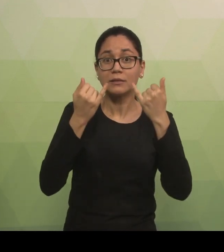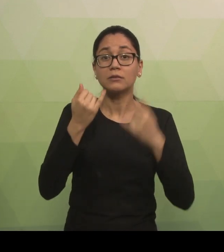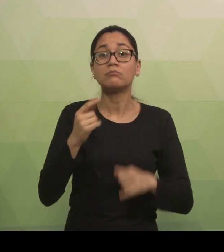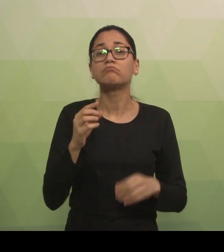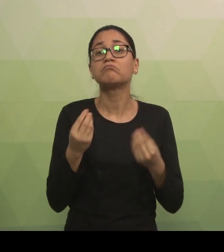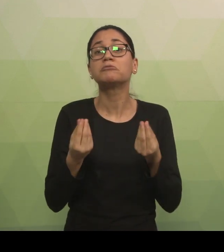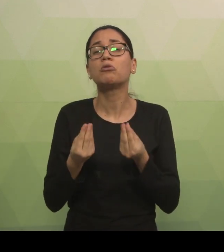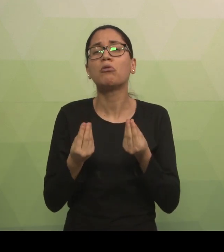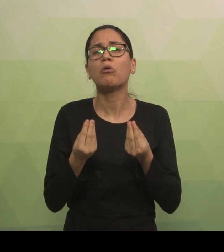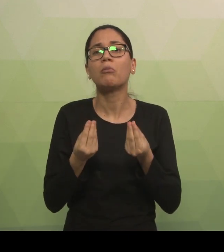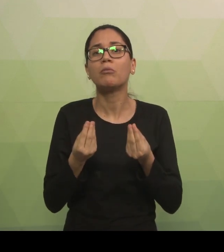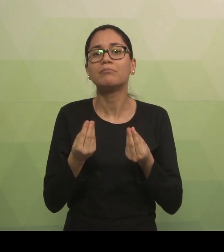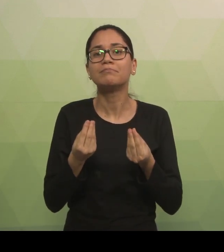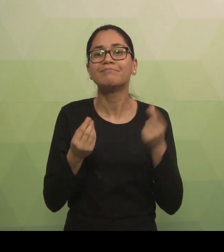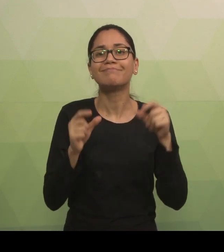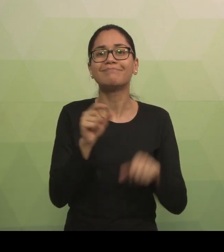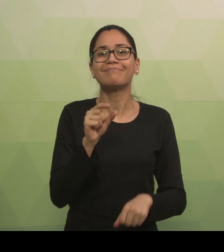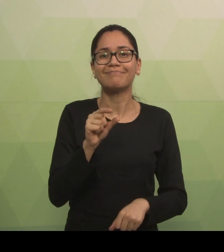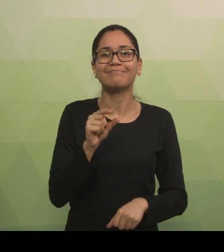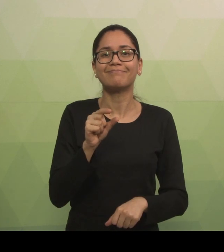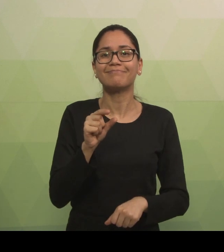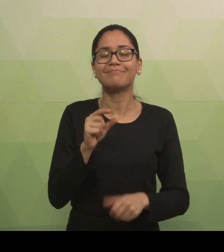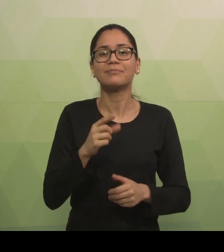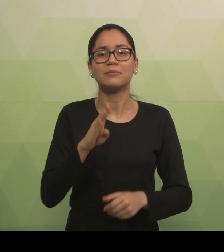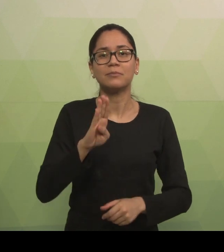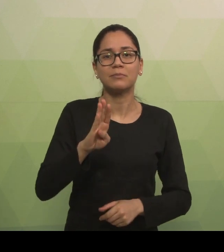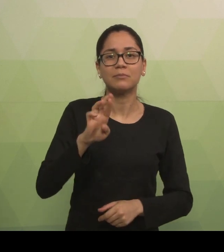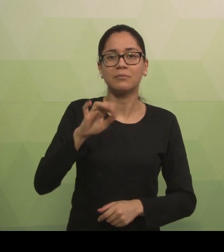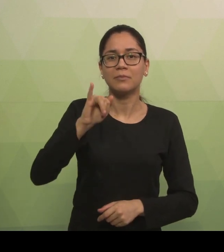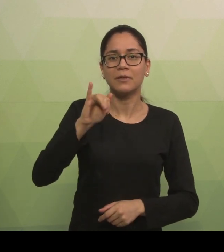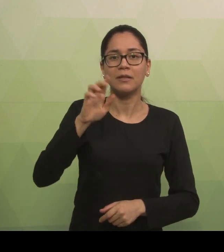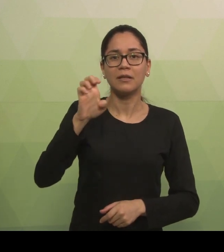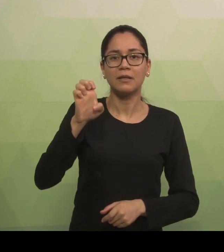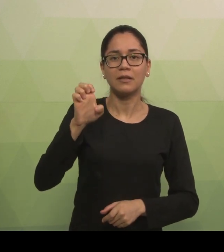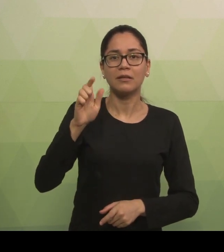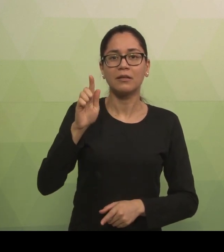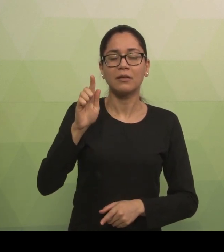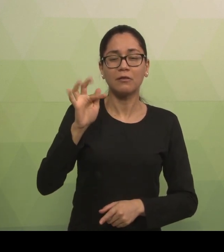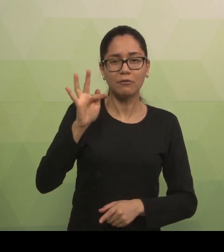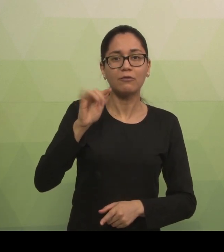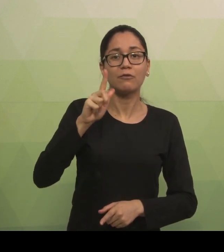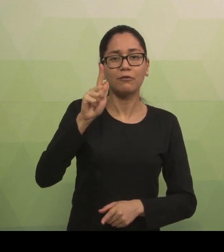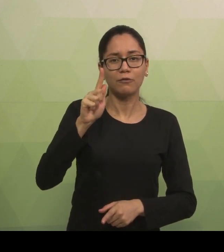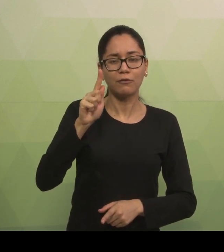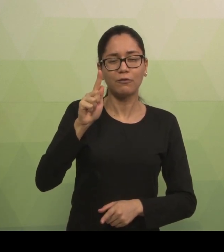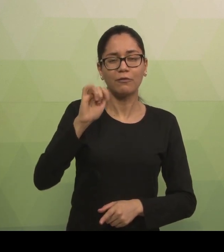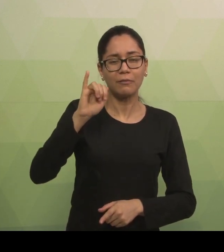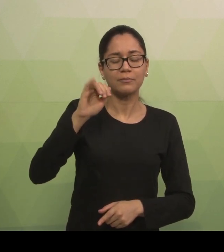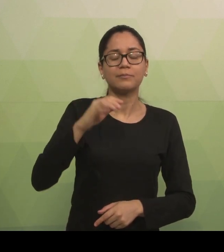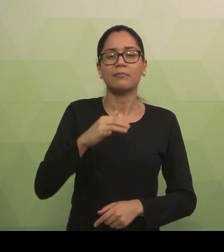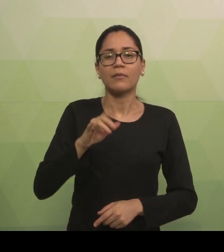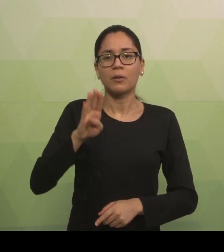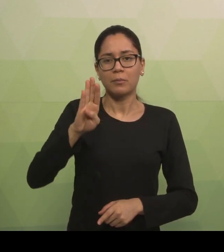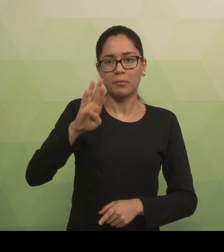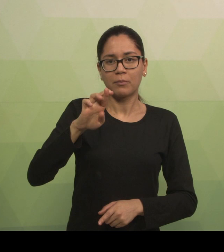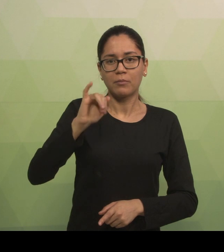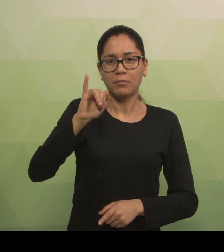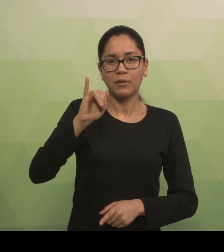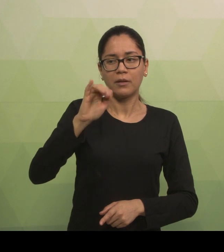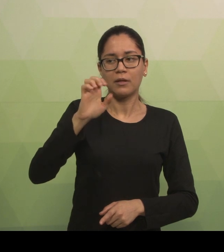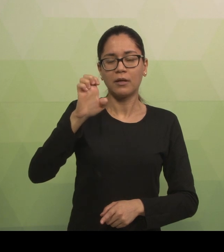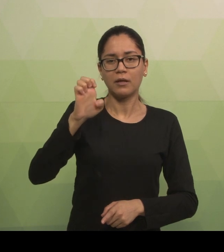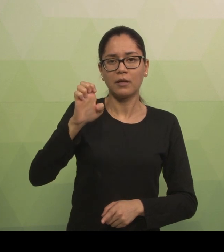do conteúdo e desenvolvimento dos caminhos para uma navegação fácil e intuitiva. A arquitetura da informação define